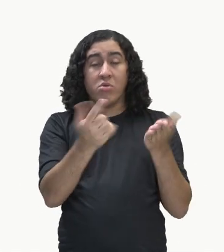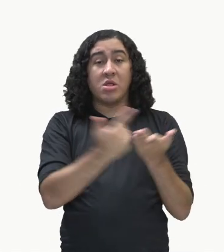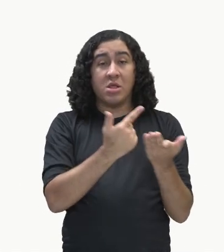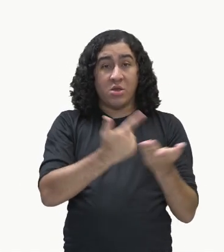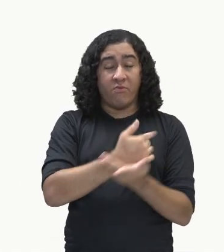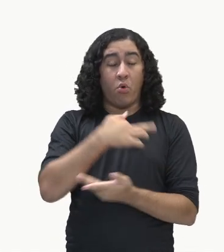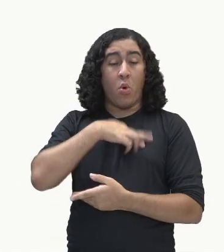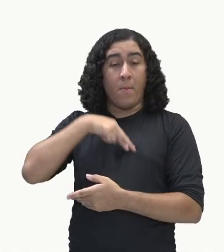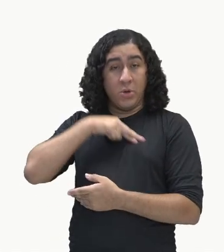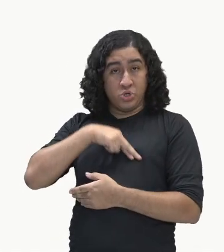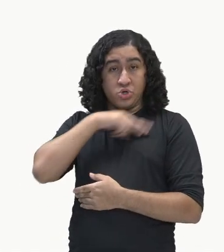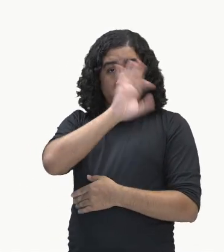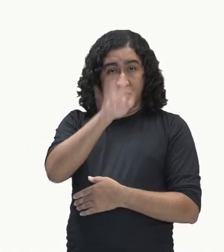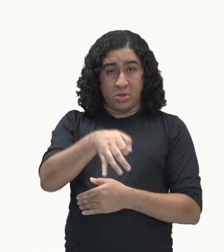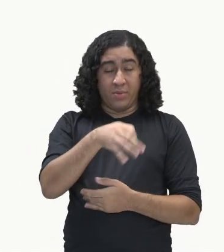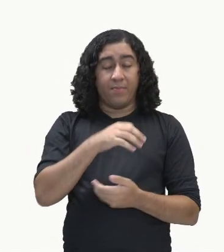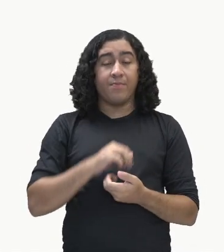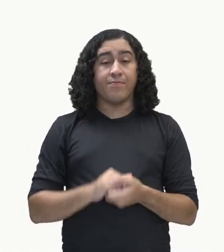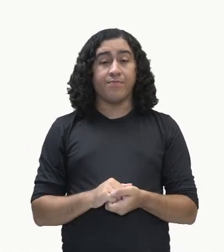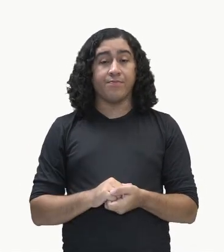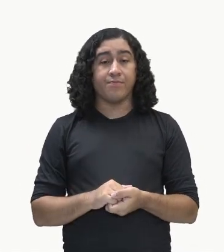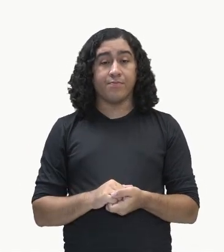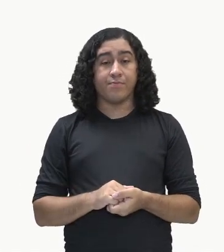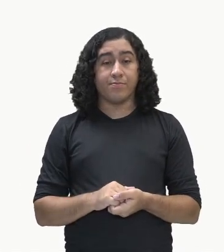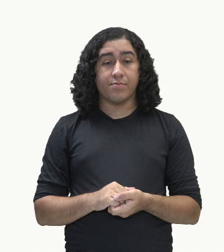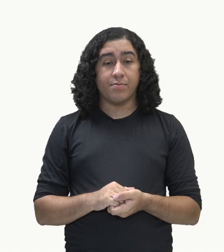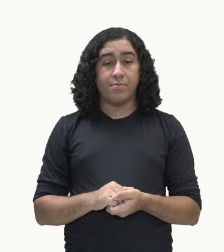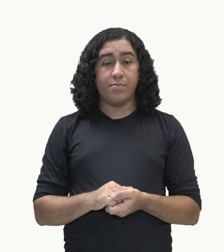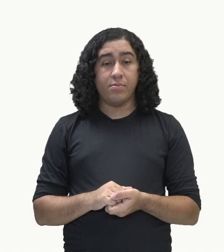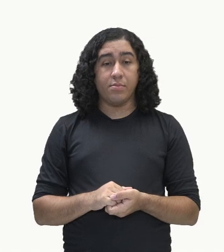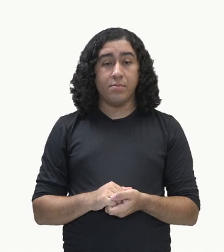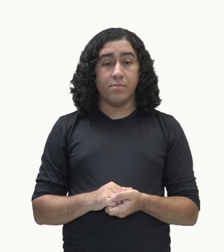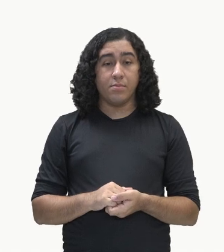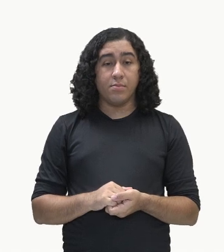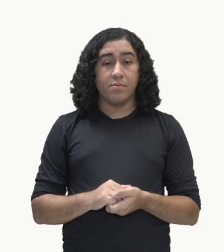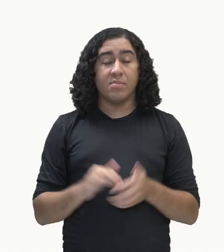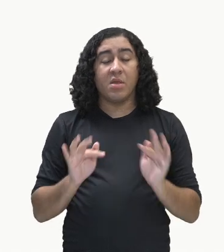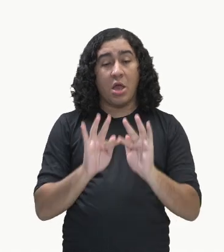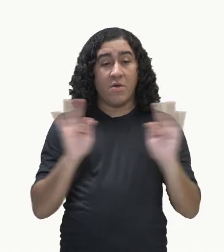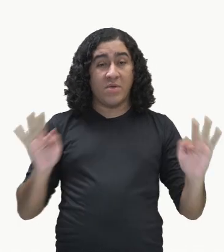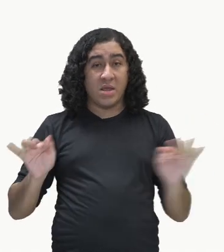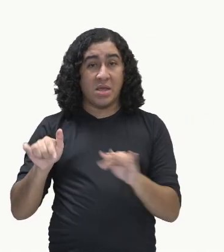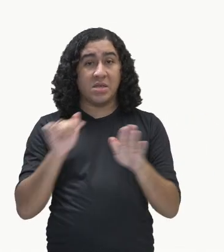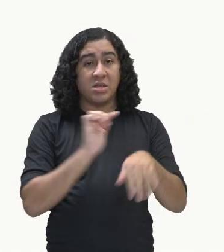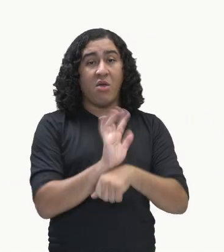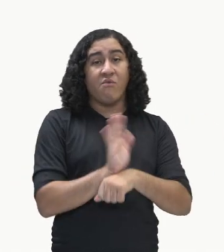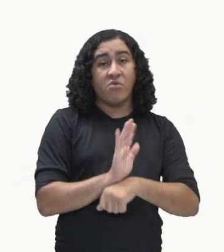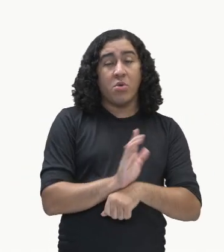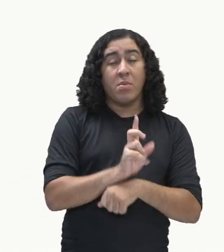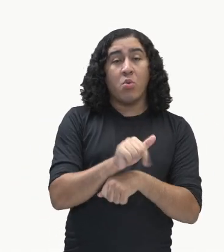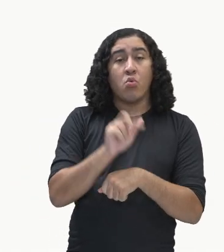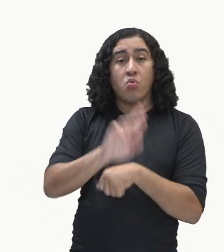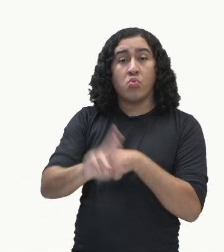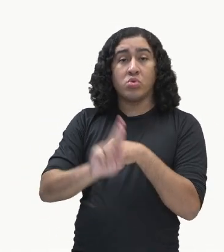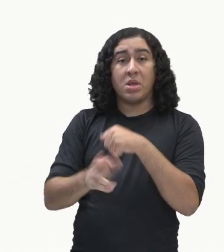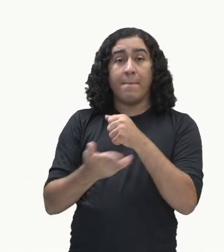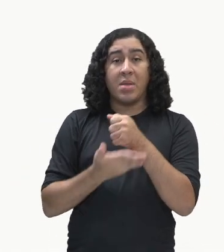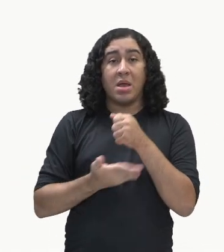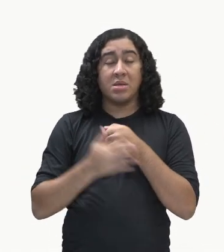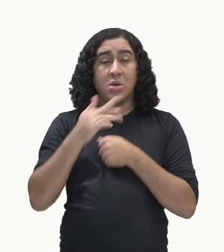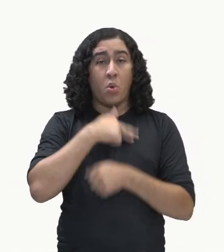leitura. Então, that movie was based on this novel. Aquele filme foi baseado neste